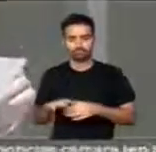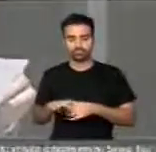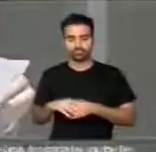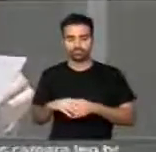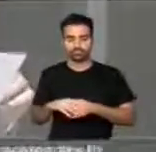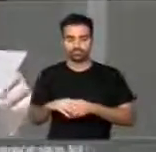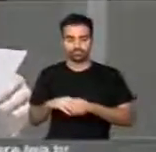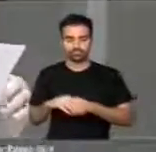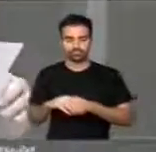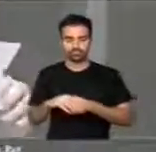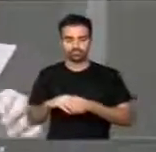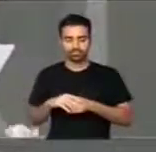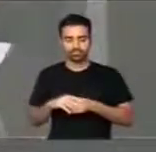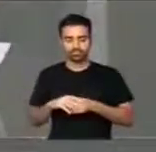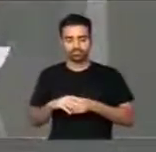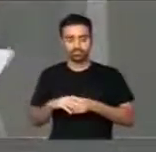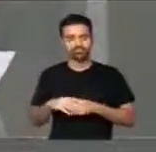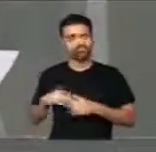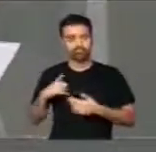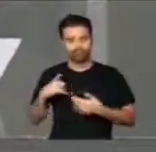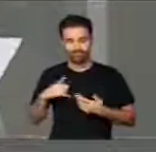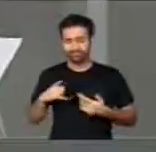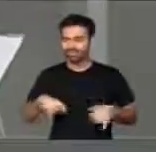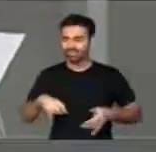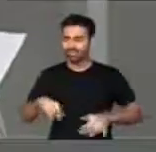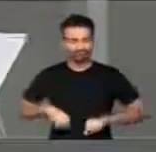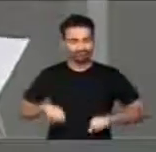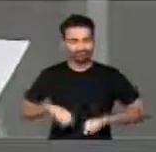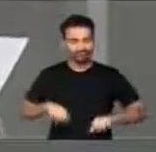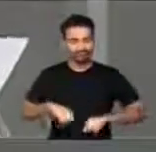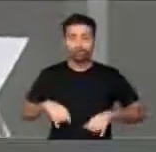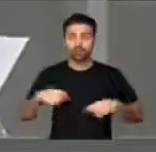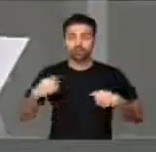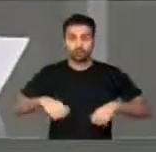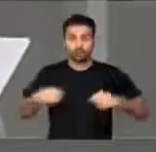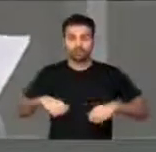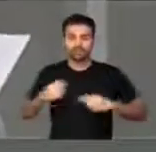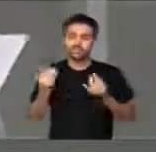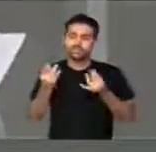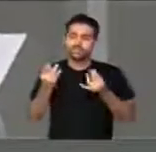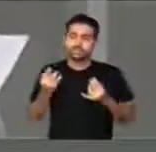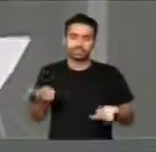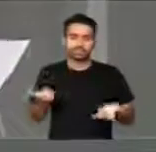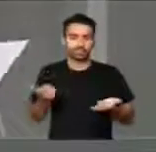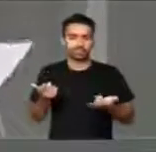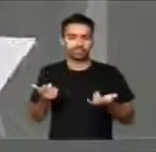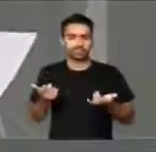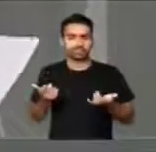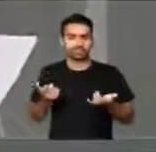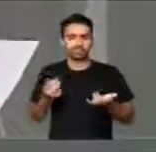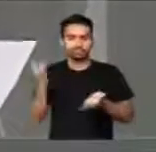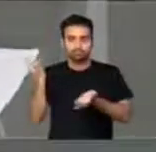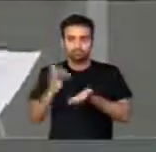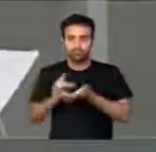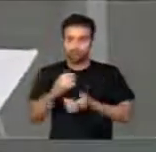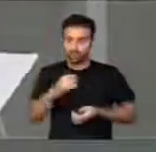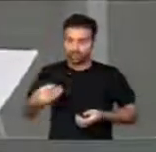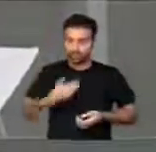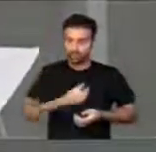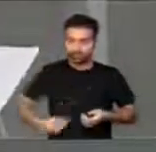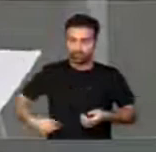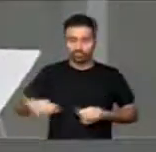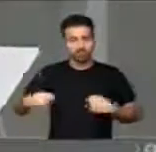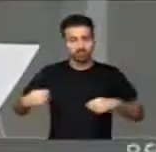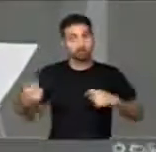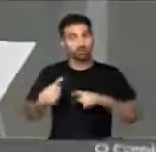Para concluir, senhor presidente, são situações penosas que precisam de sensibilidade e decidida atenção do novo governo, uma vez